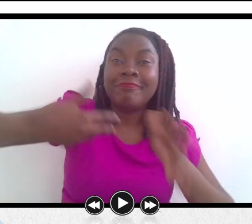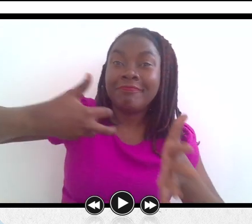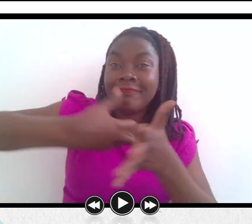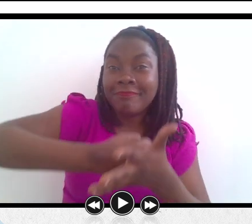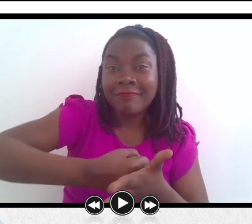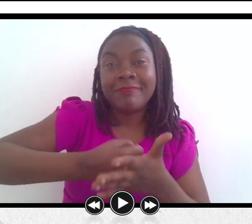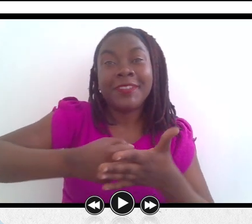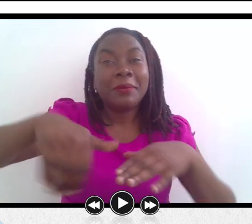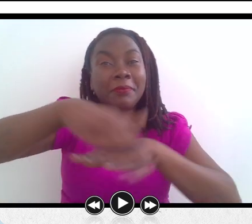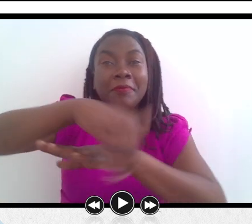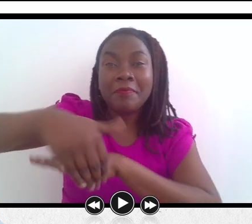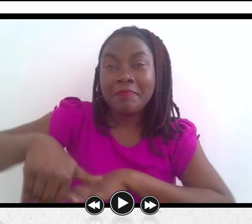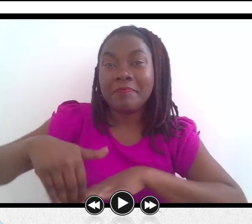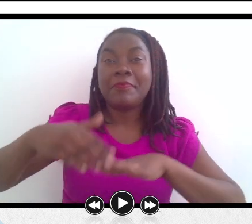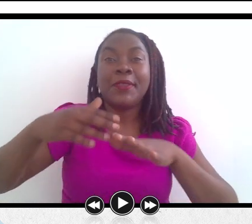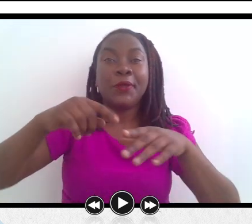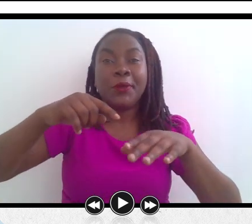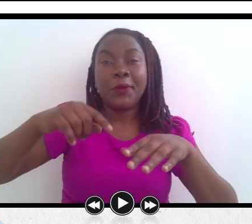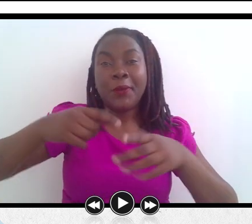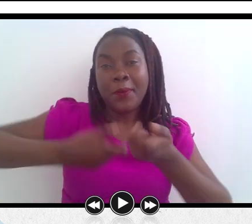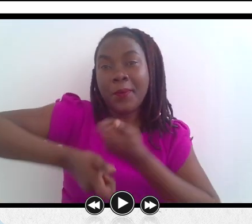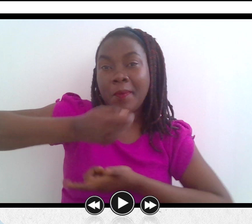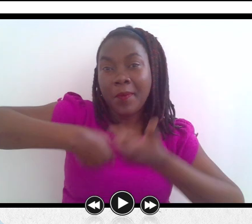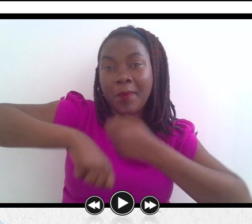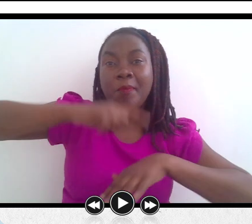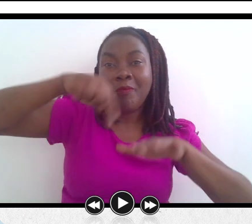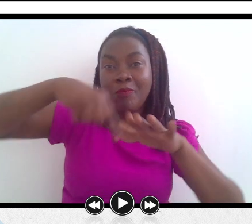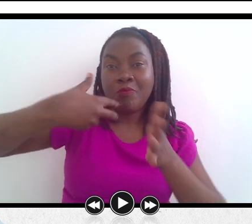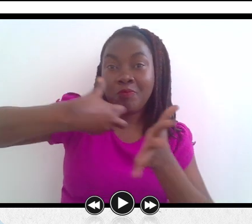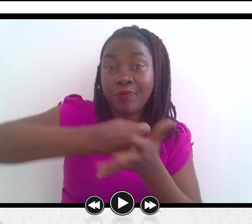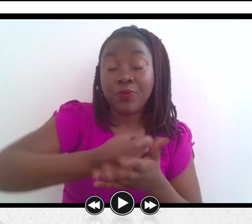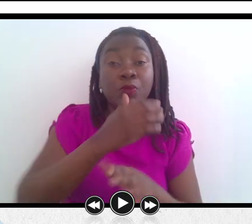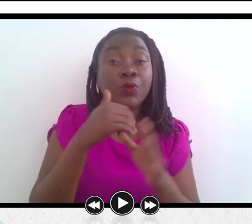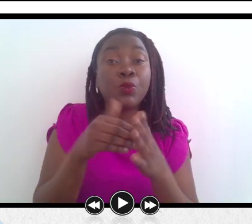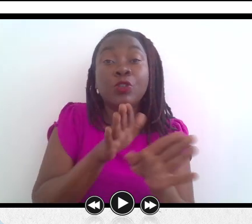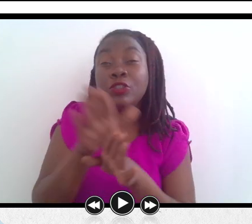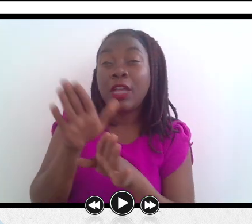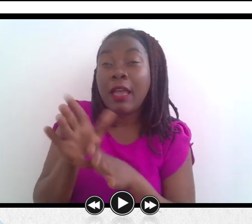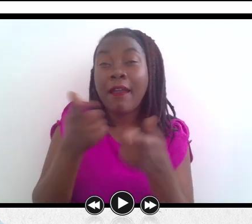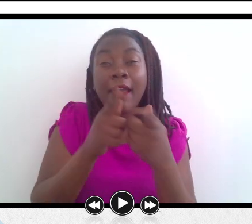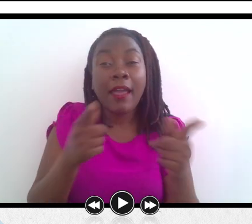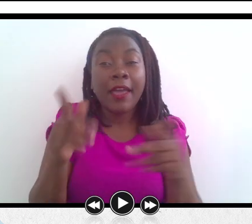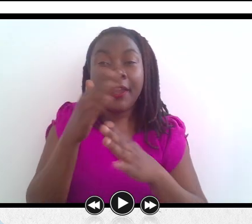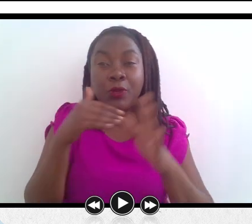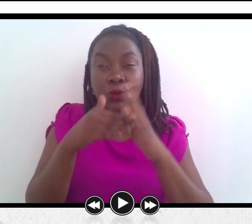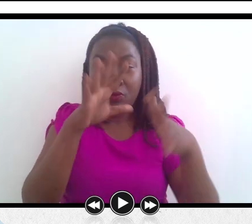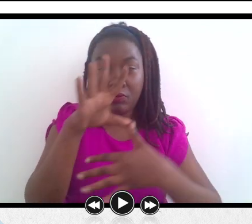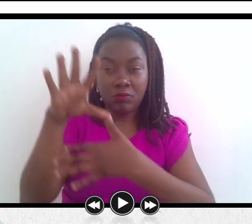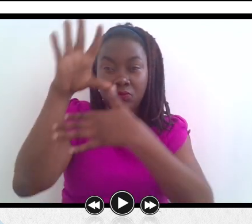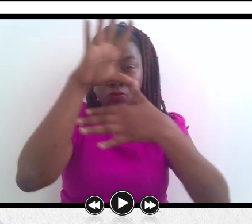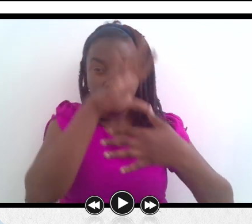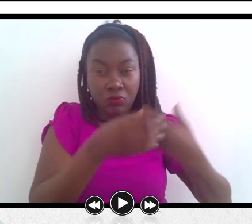uma descrição, um estudo, apresenta fórmulas e tudo como deve ser cada um